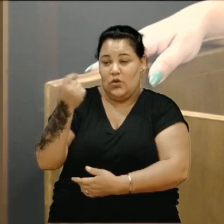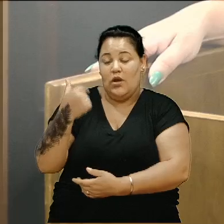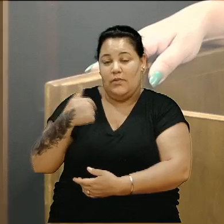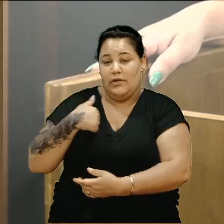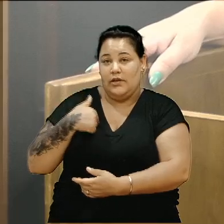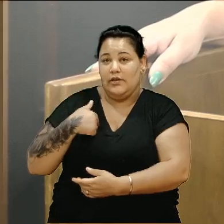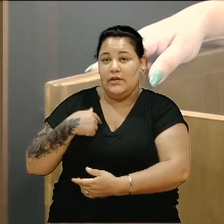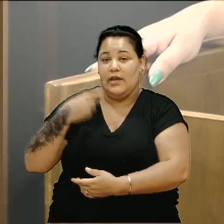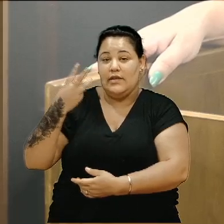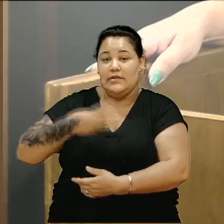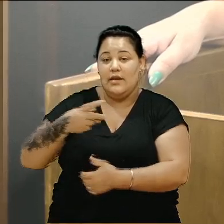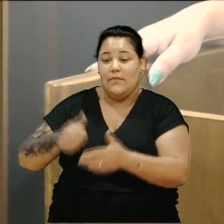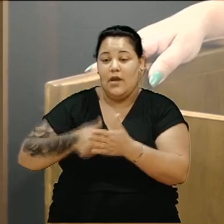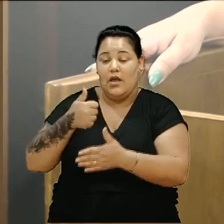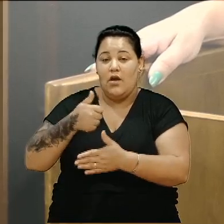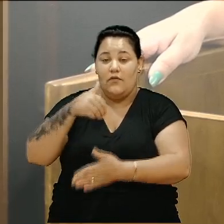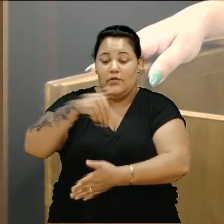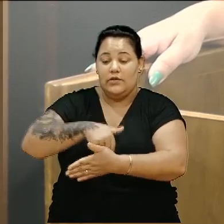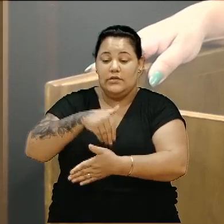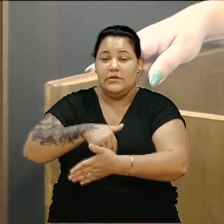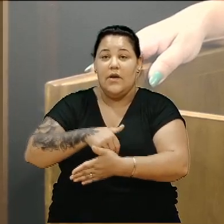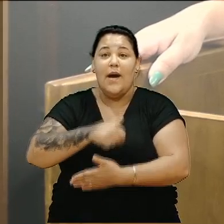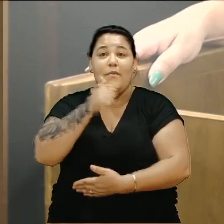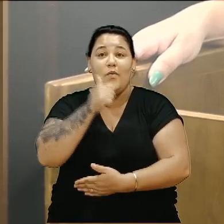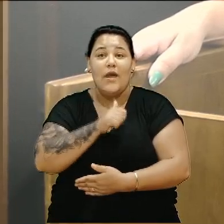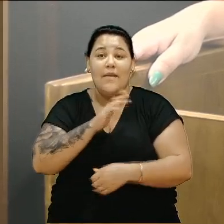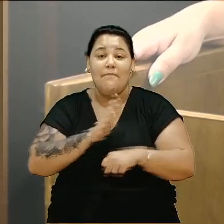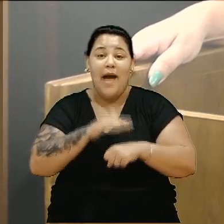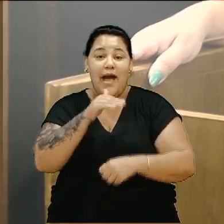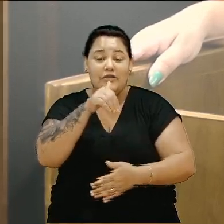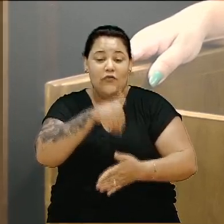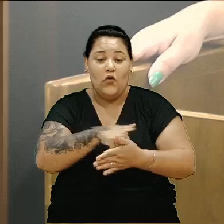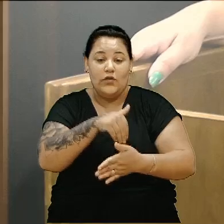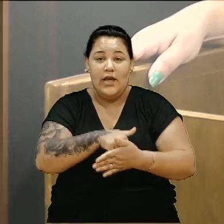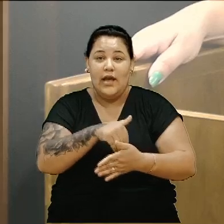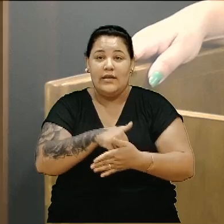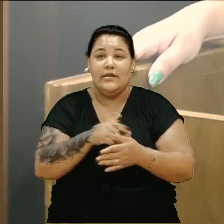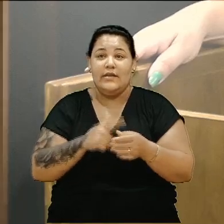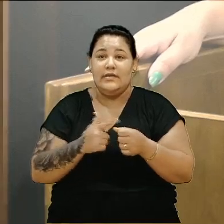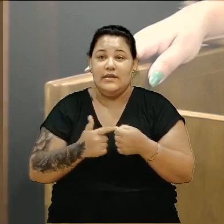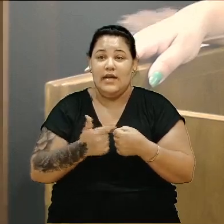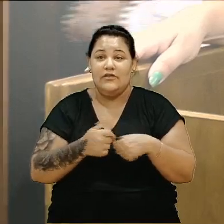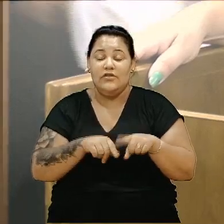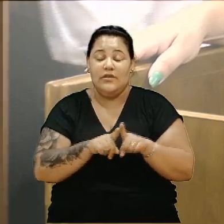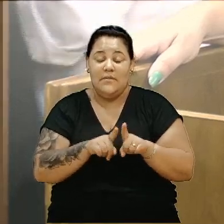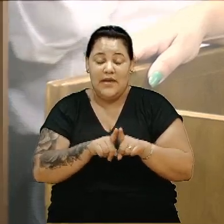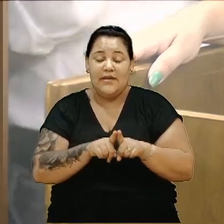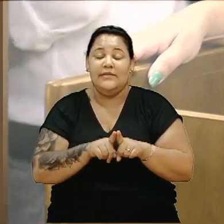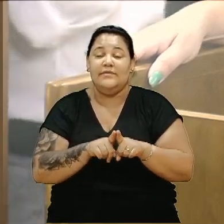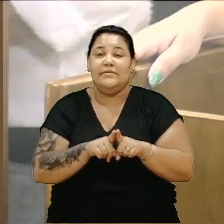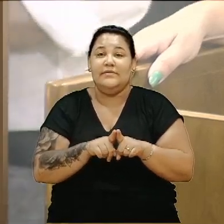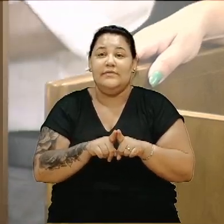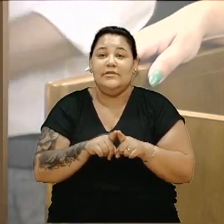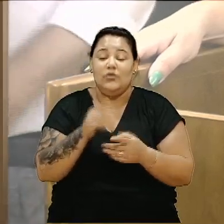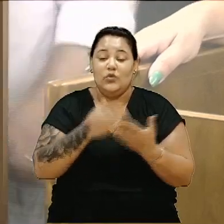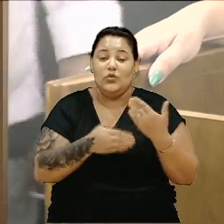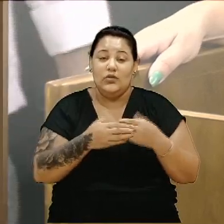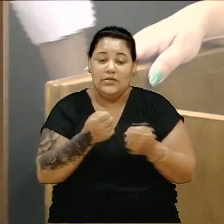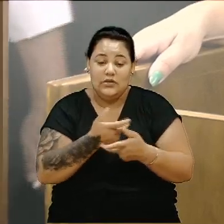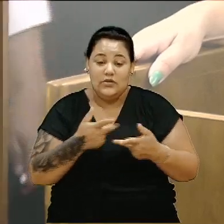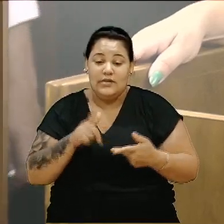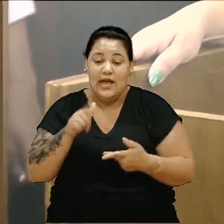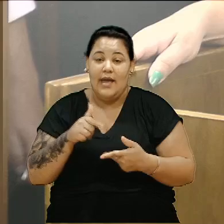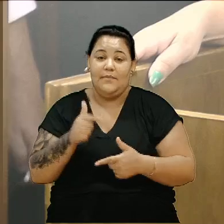melhor votação, como sendo a mulher mais votada da cidade nessa legislatura. Então, tudo isso é para